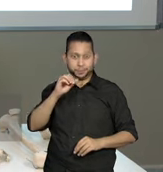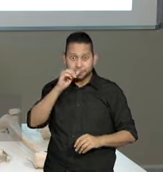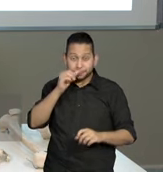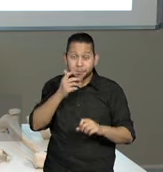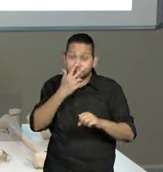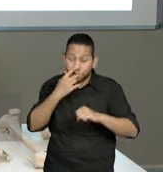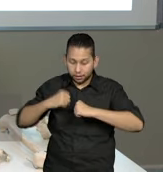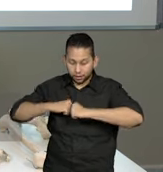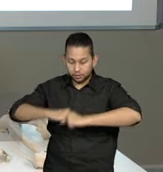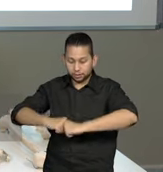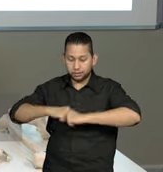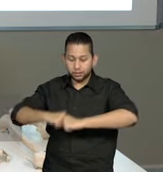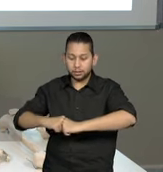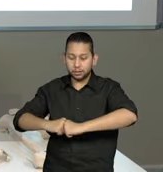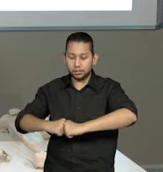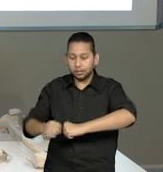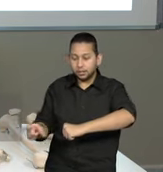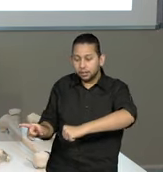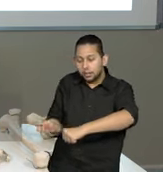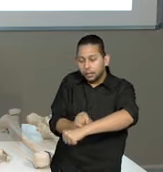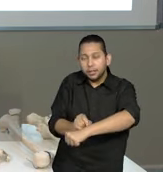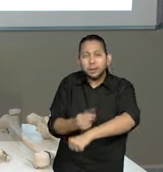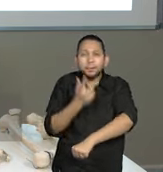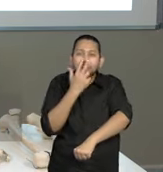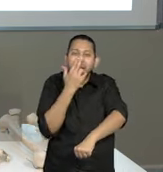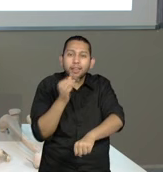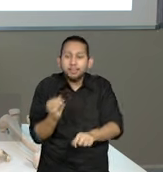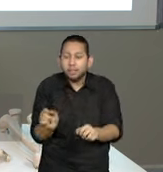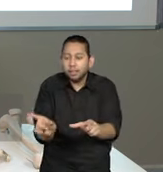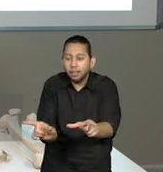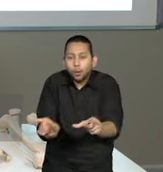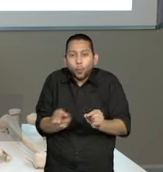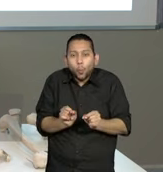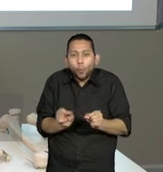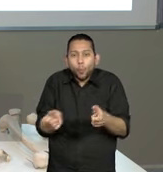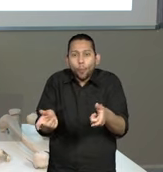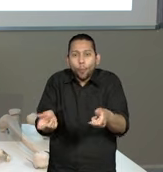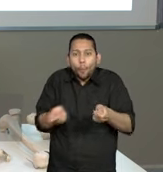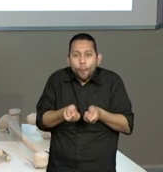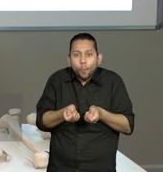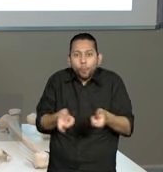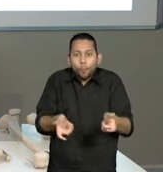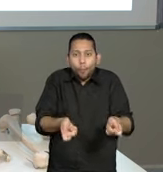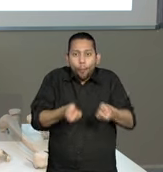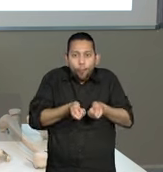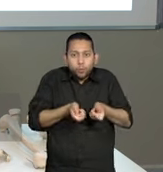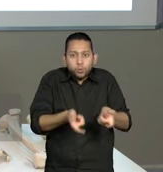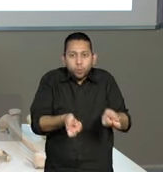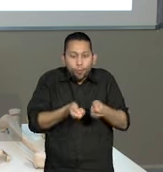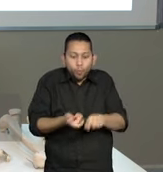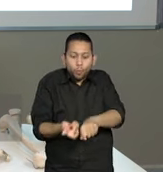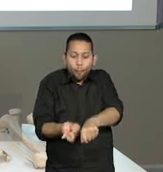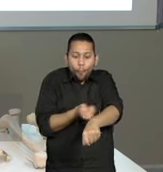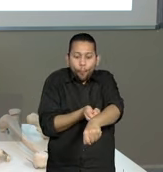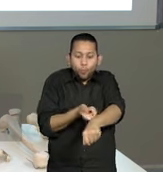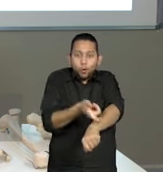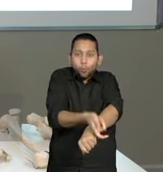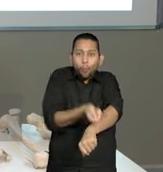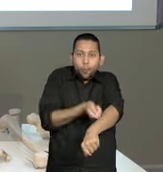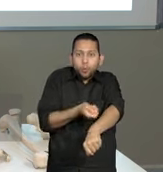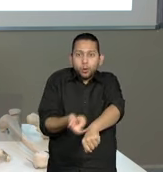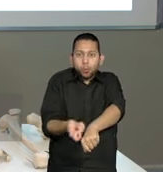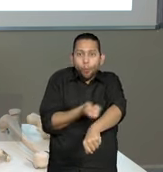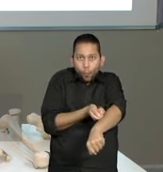ossos vão se soltar. Para que eles não se soltem, eu preciso ter esses ligamentos, que são